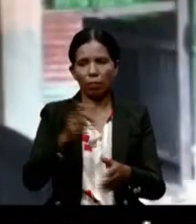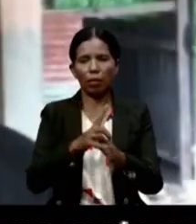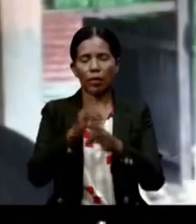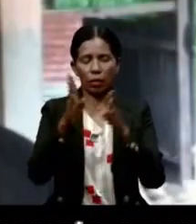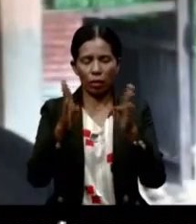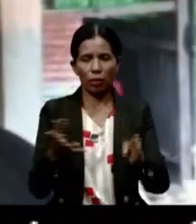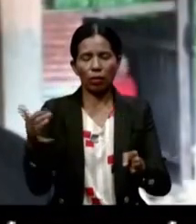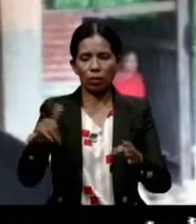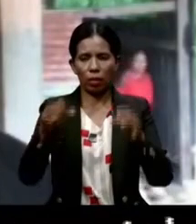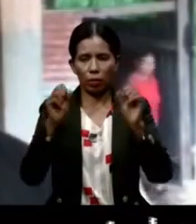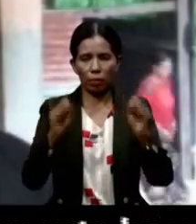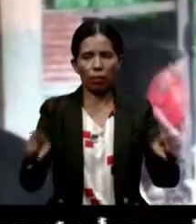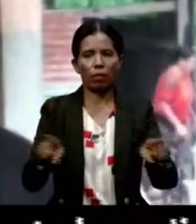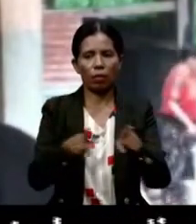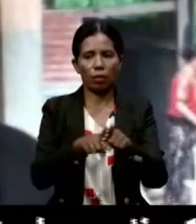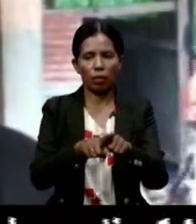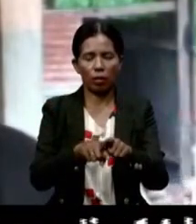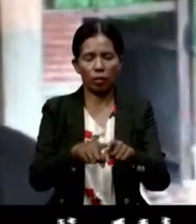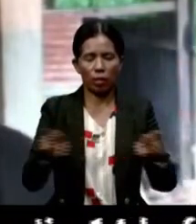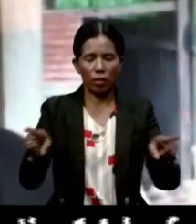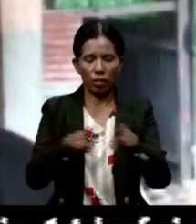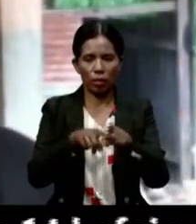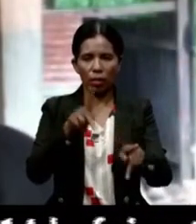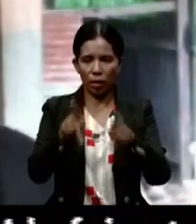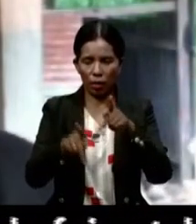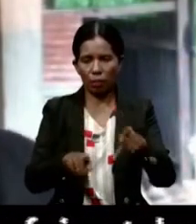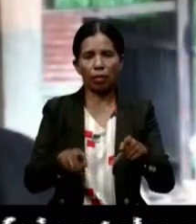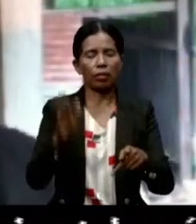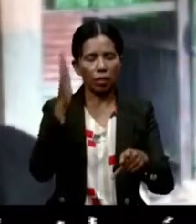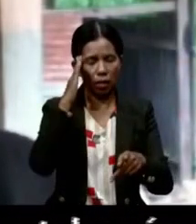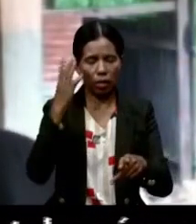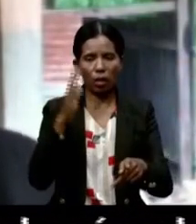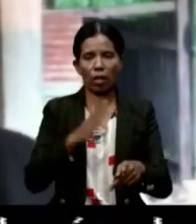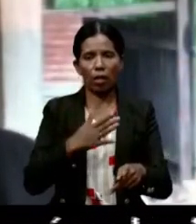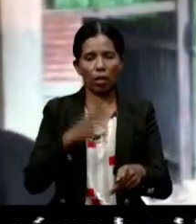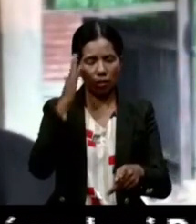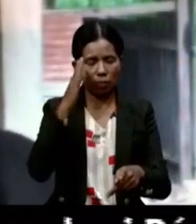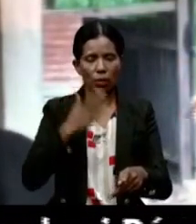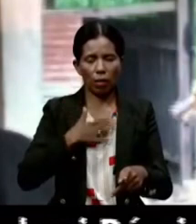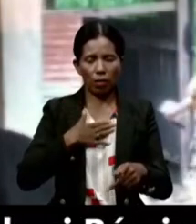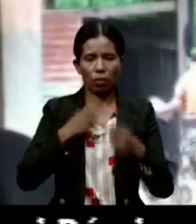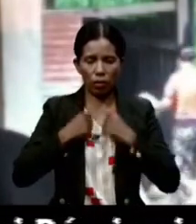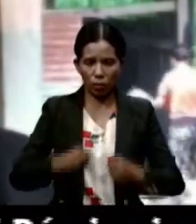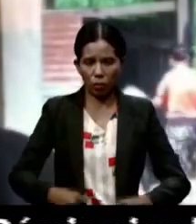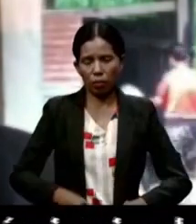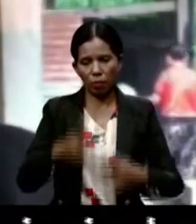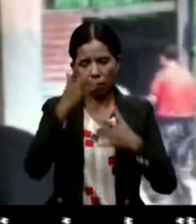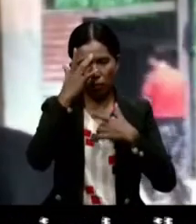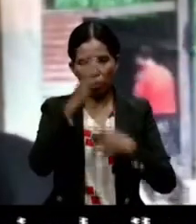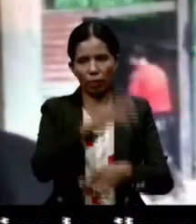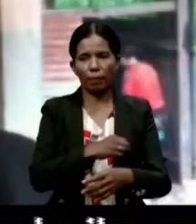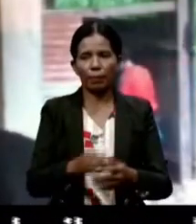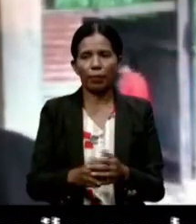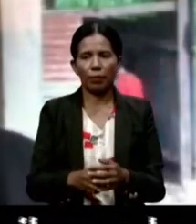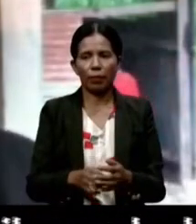Bele, no dar mano, seramos a no em bajar minha condição, se irá que vemos a gente que será ausente, a solo co,